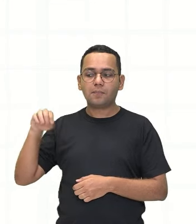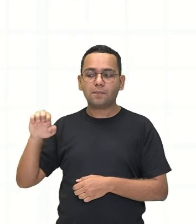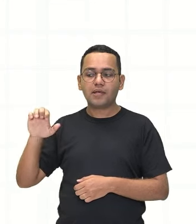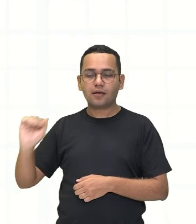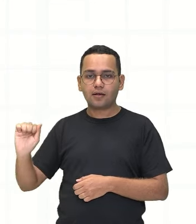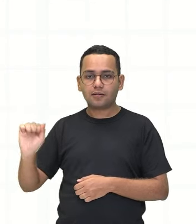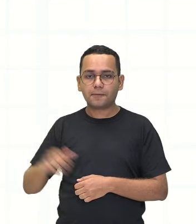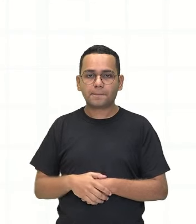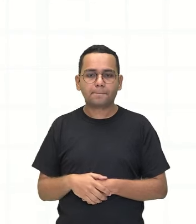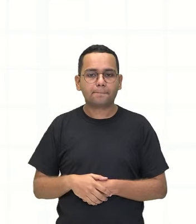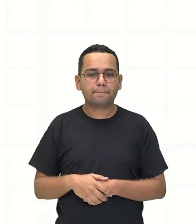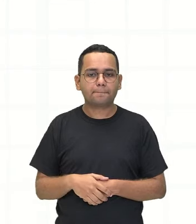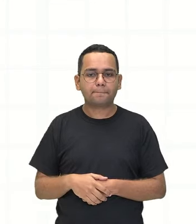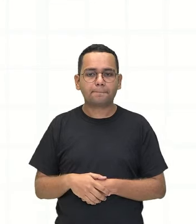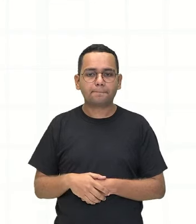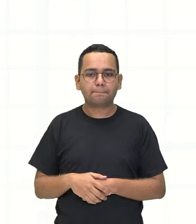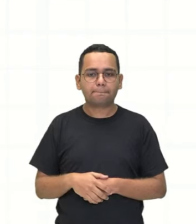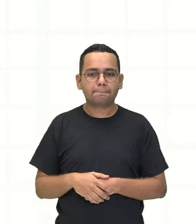Porque